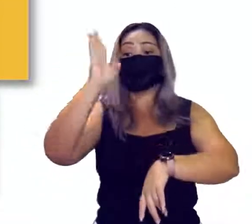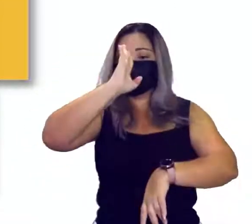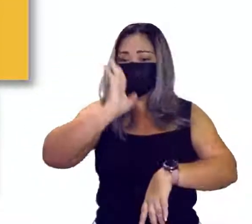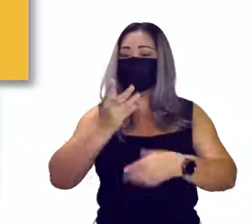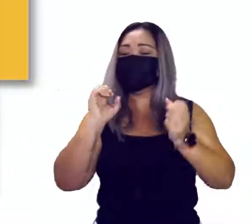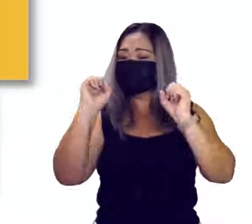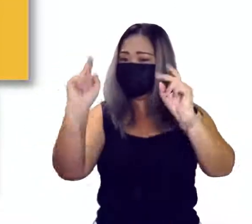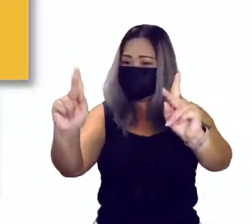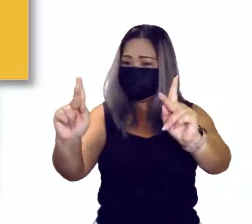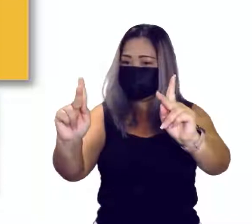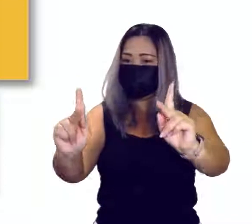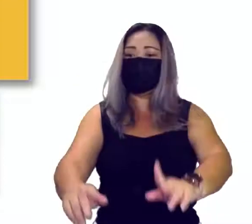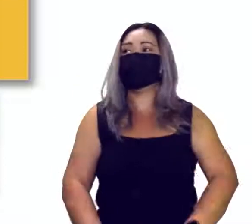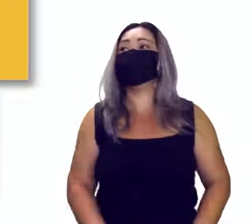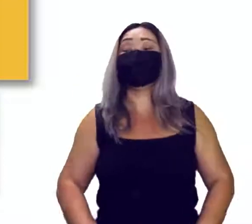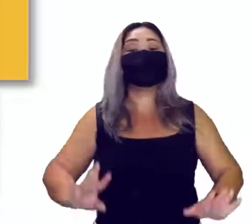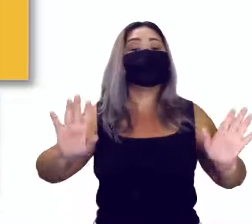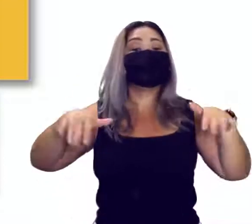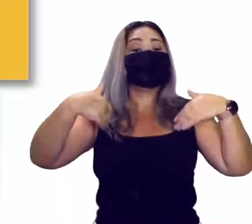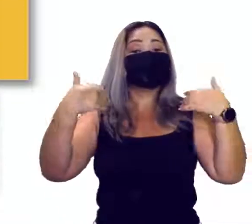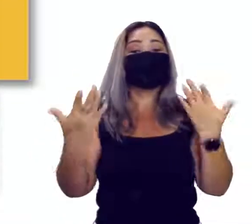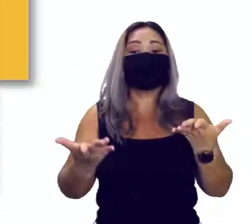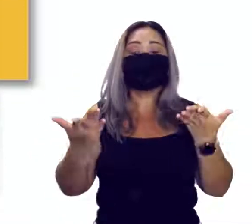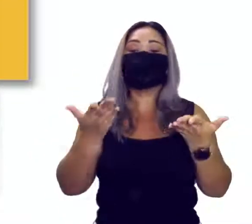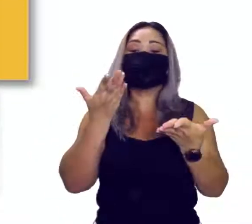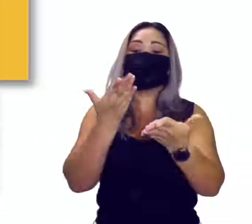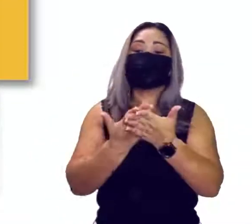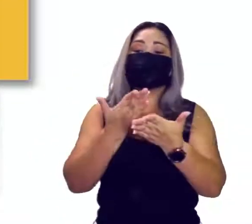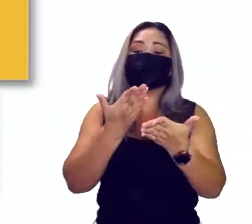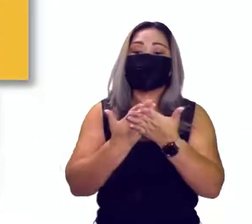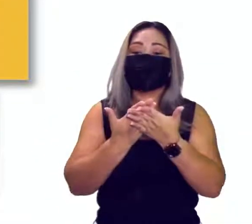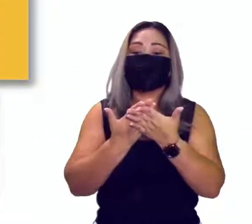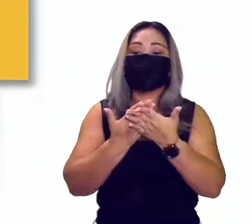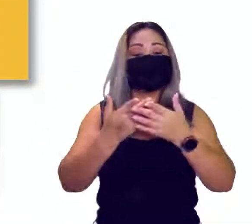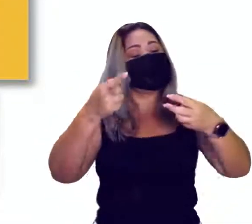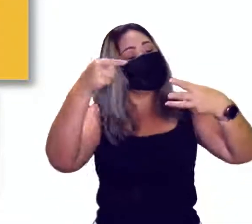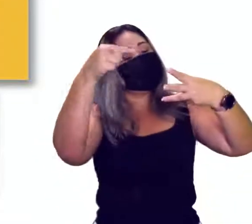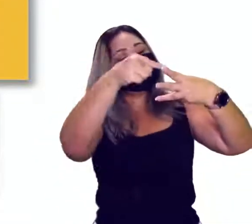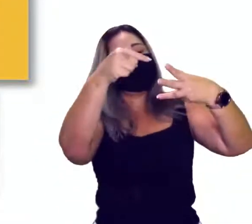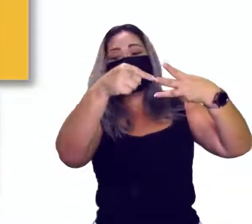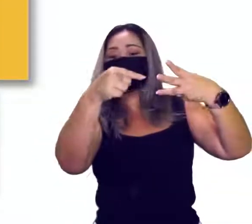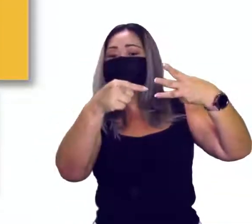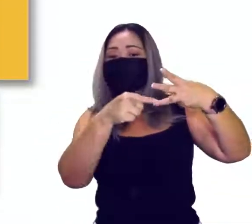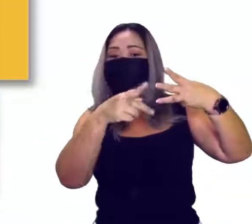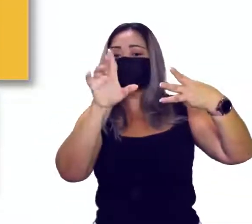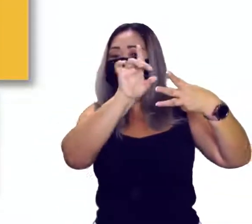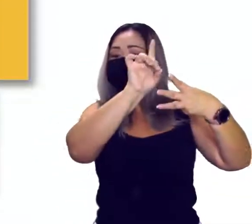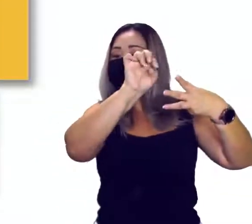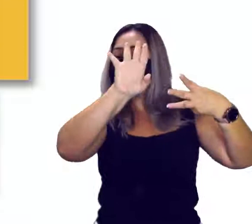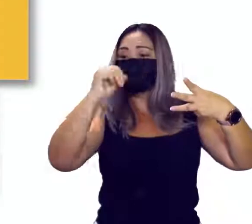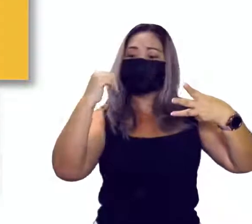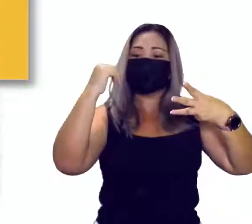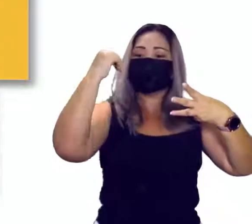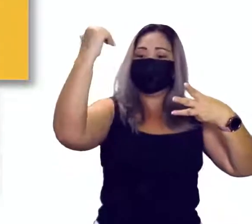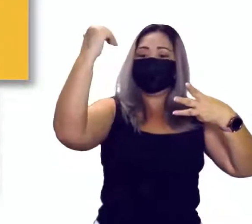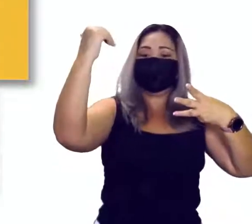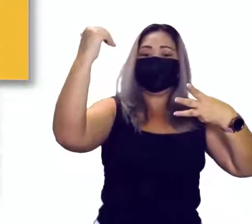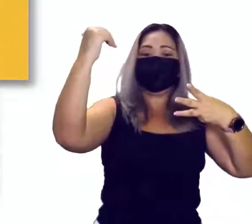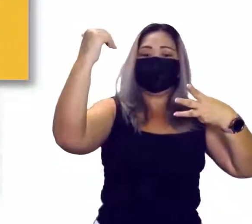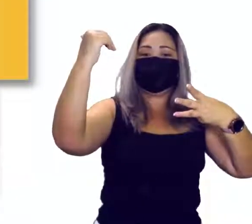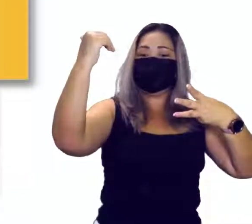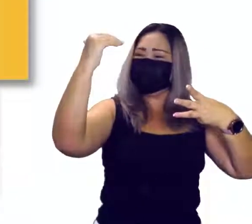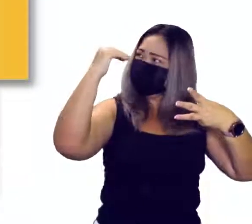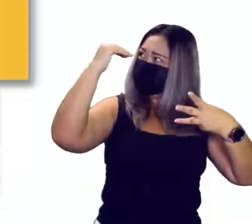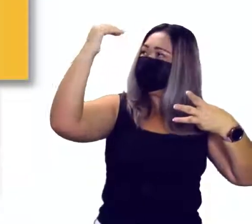ok? Nessa aula, iremos ver 3 tópicos. Deuses superiores, aquele